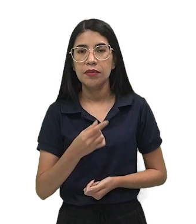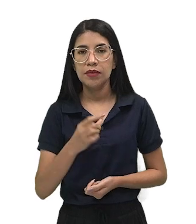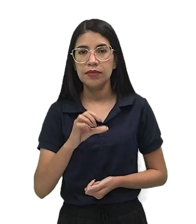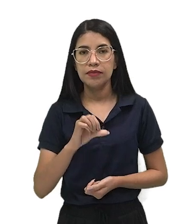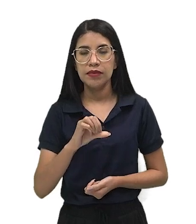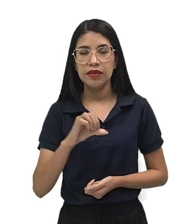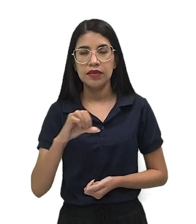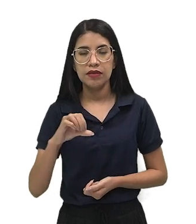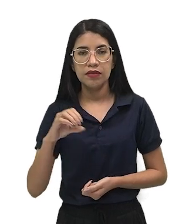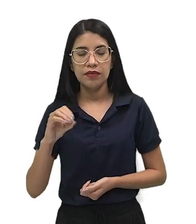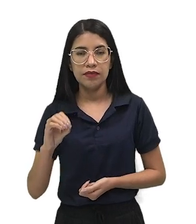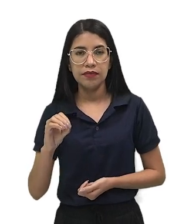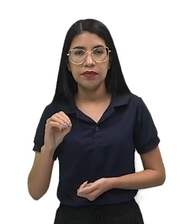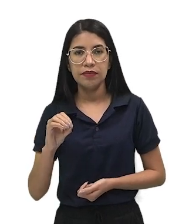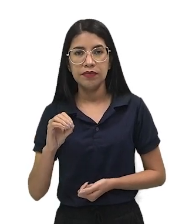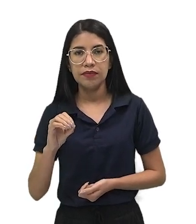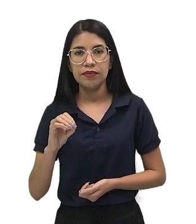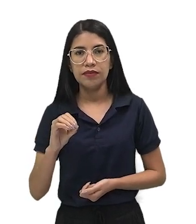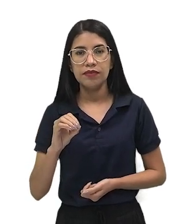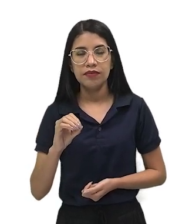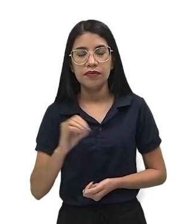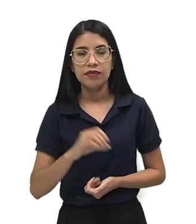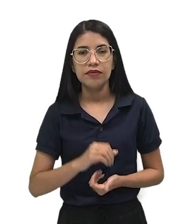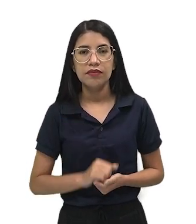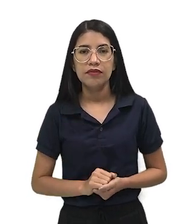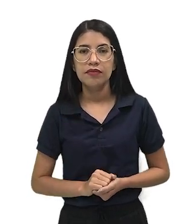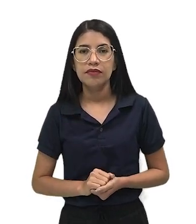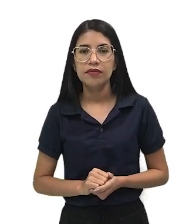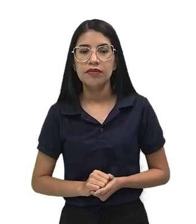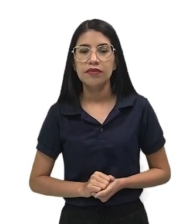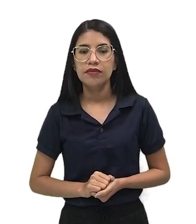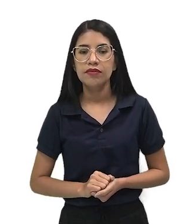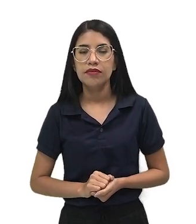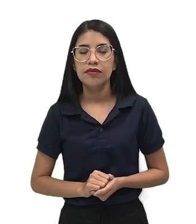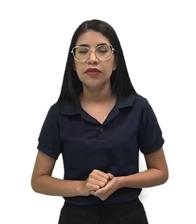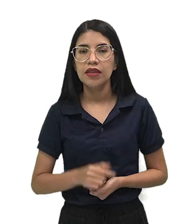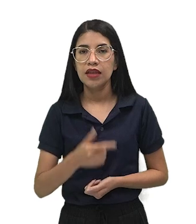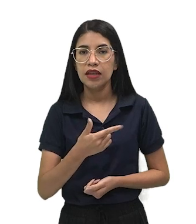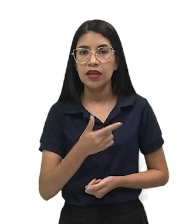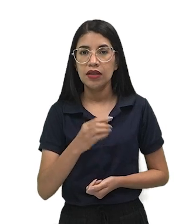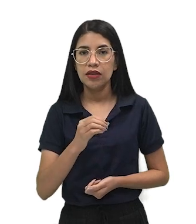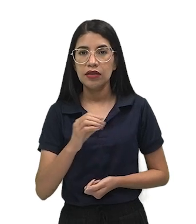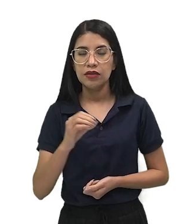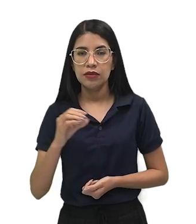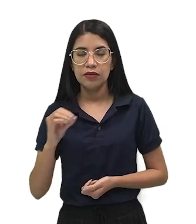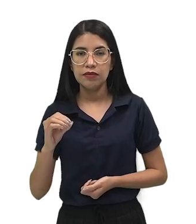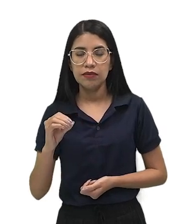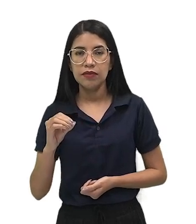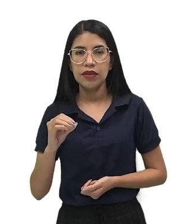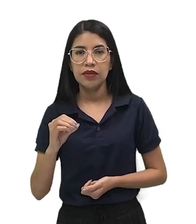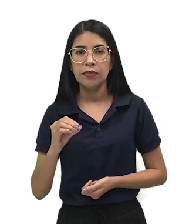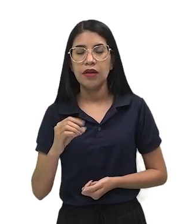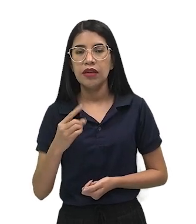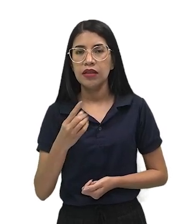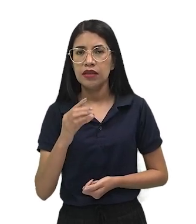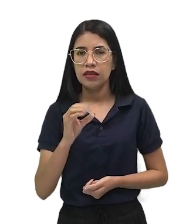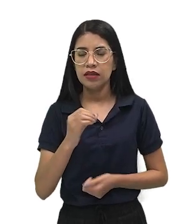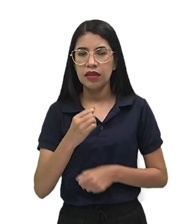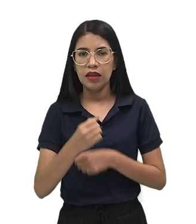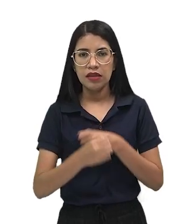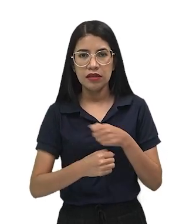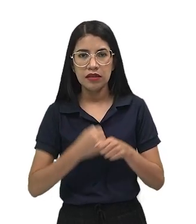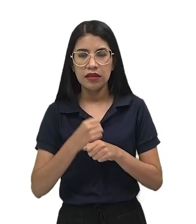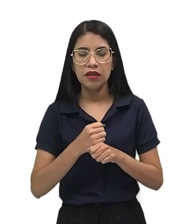1990, né? 1990, mais 10 anos. Depois 2000, aqui foi tudo em 10, bem direitinho,